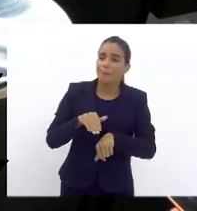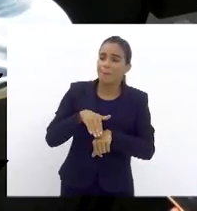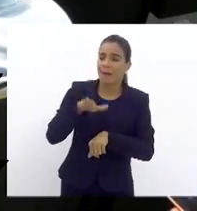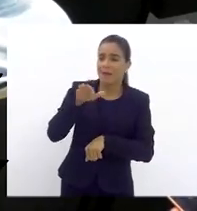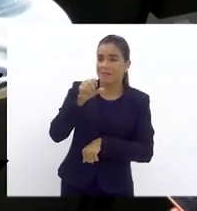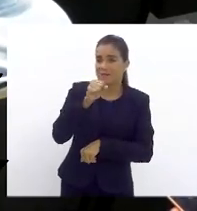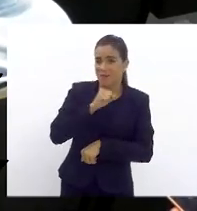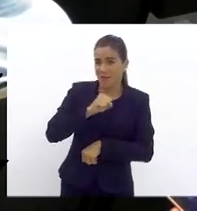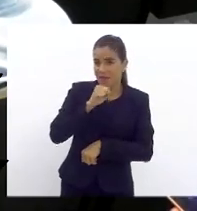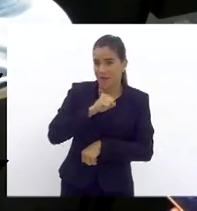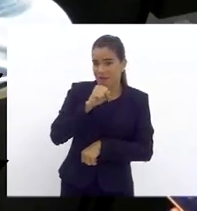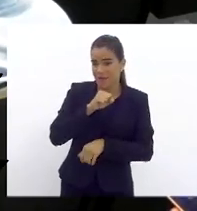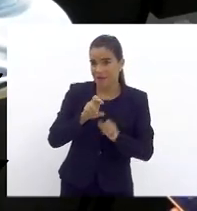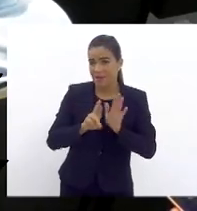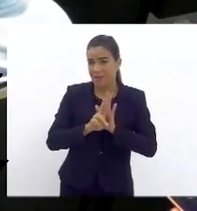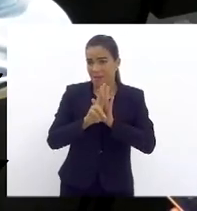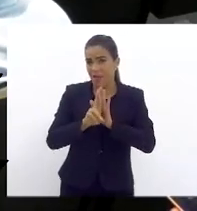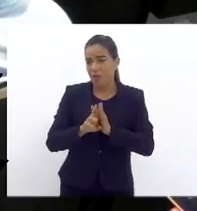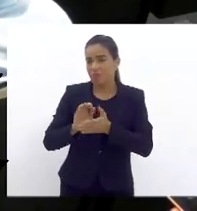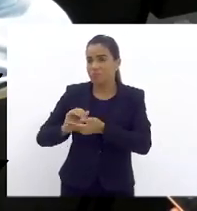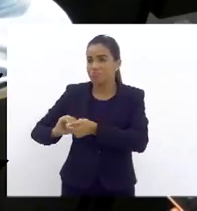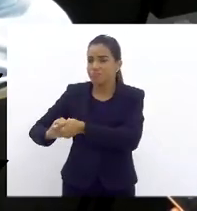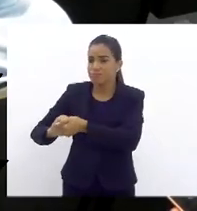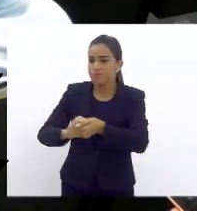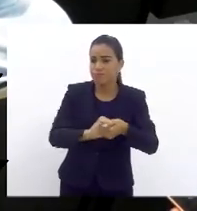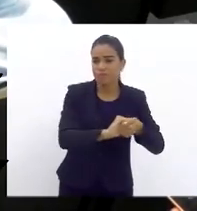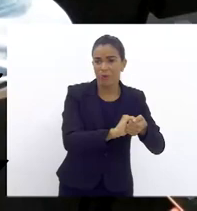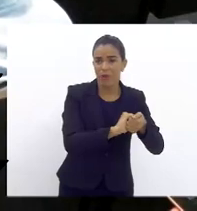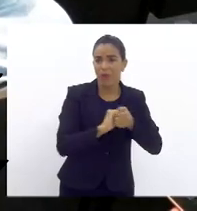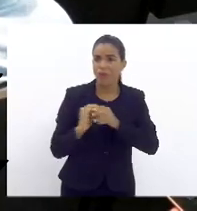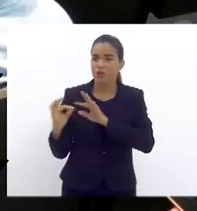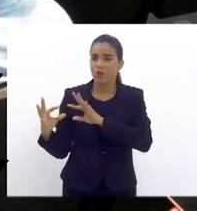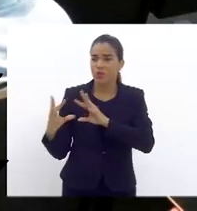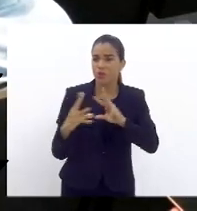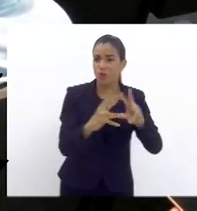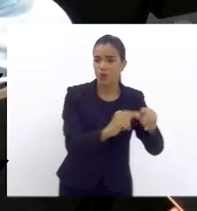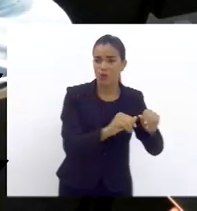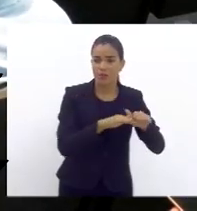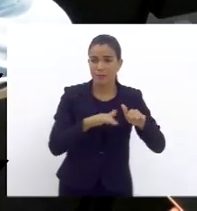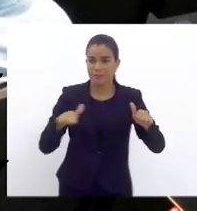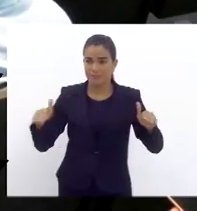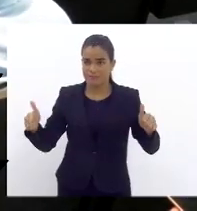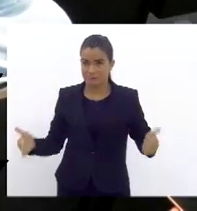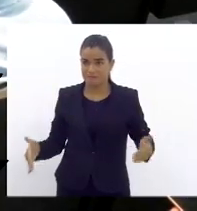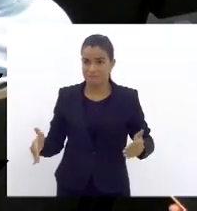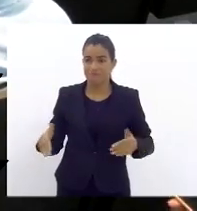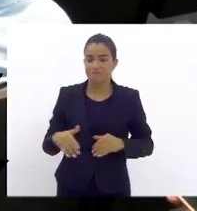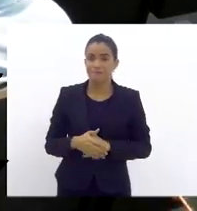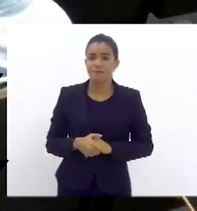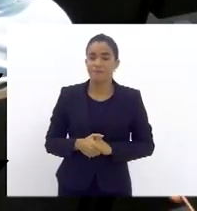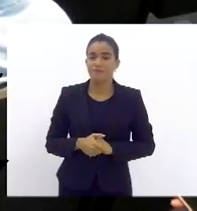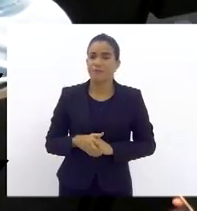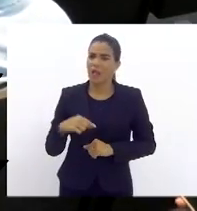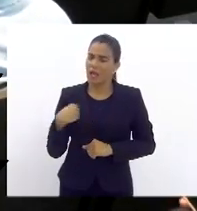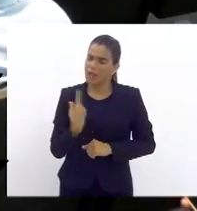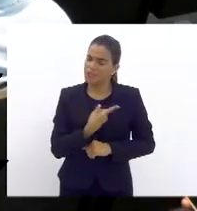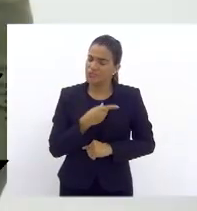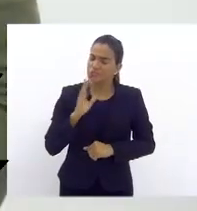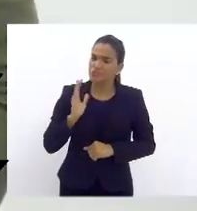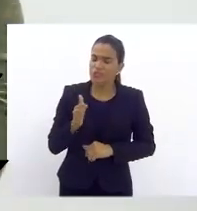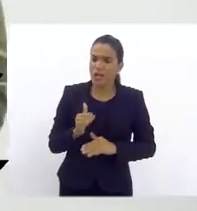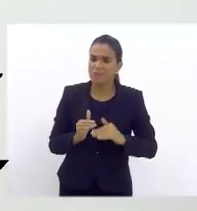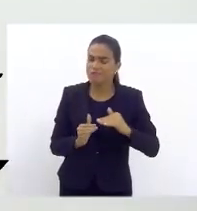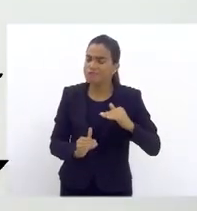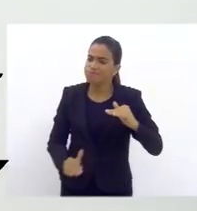dessas mulheres eu Saúdo toda a mesa a gente já chegou no nível